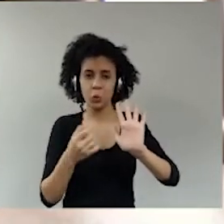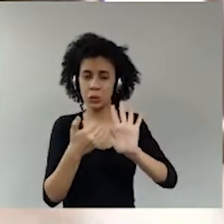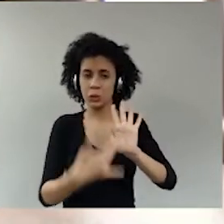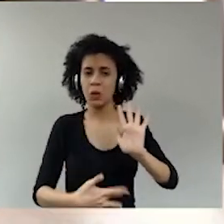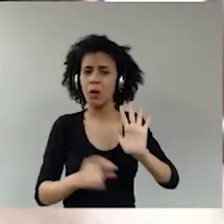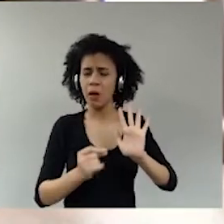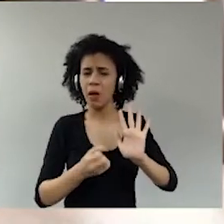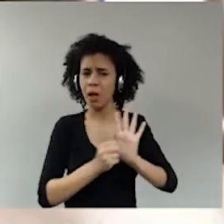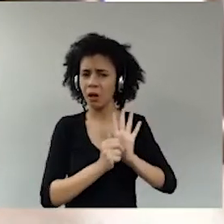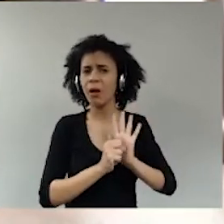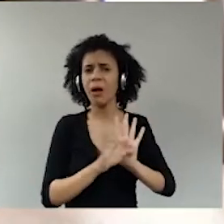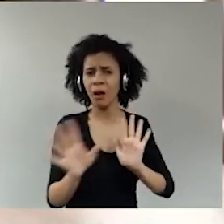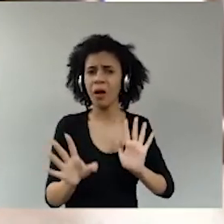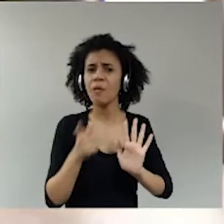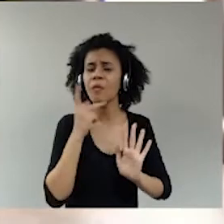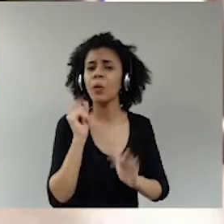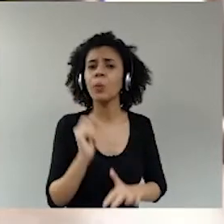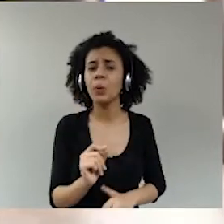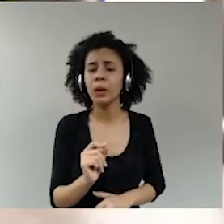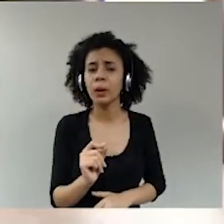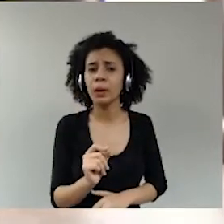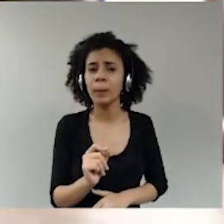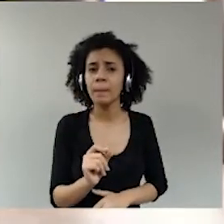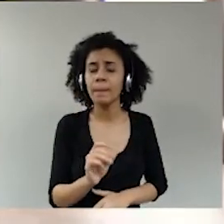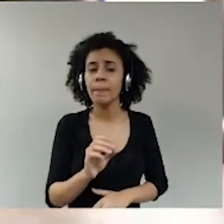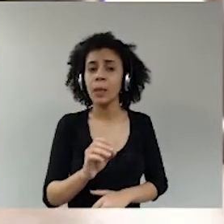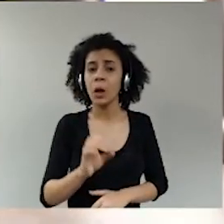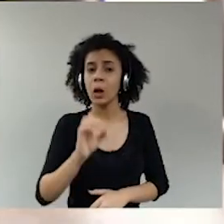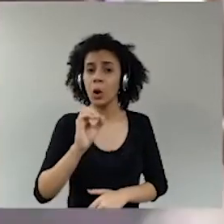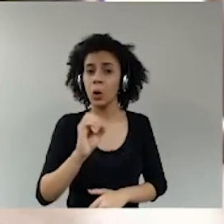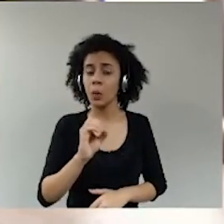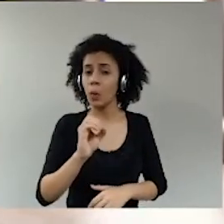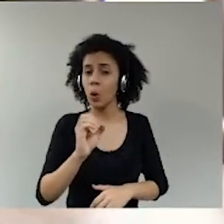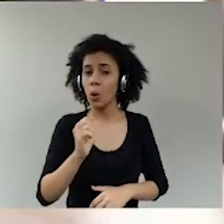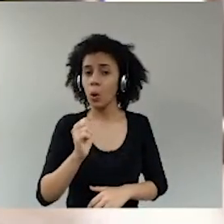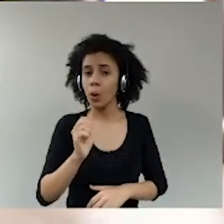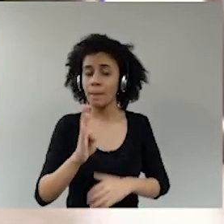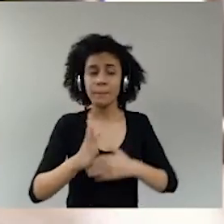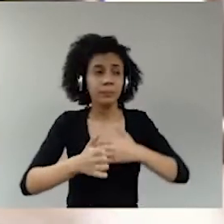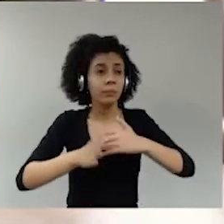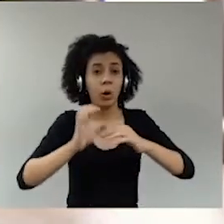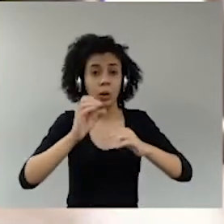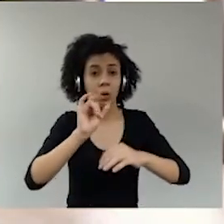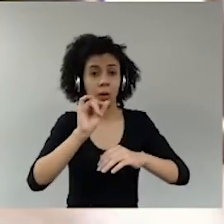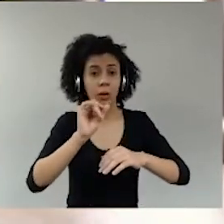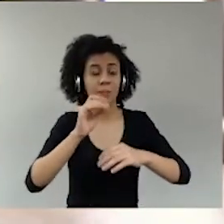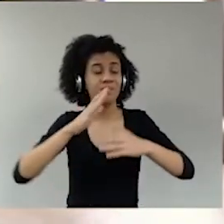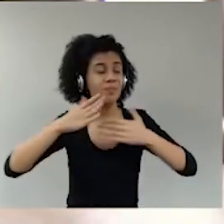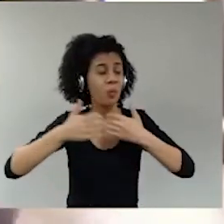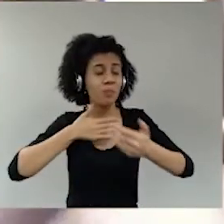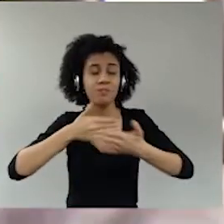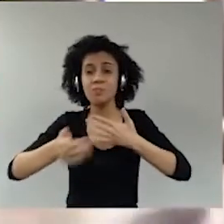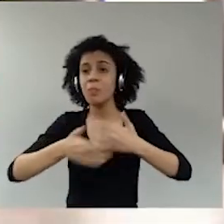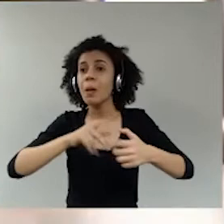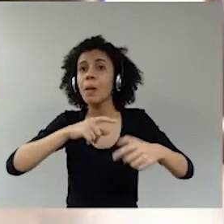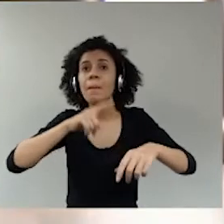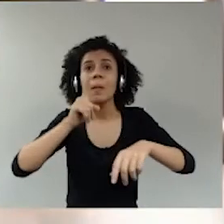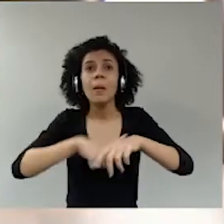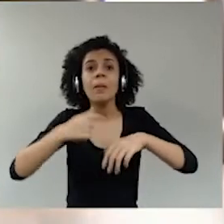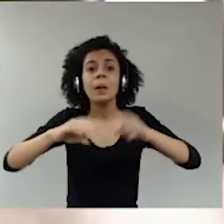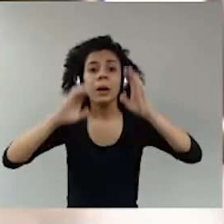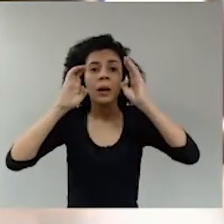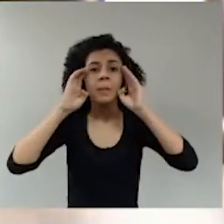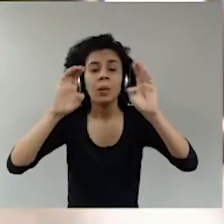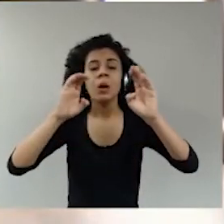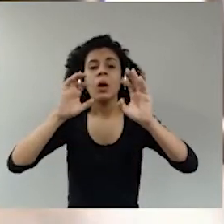claro em dizer que a ordem, independente de momento, tem que defender a ordem jurídica do